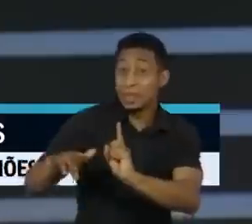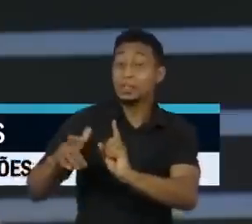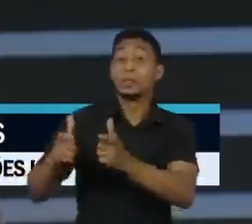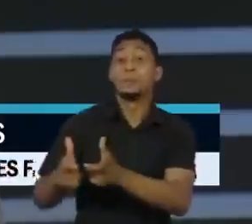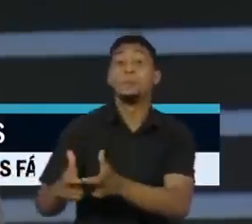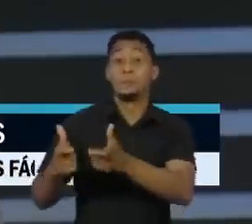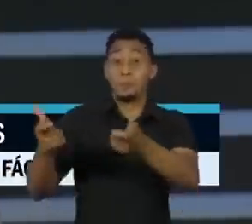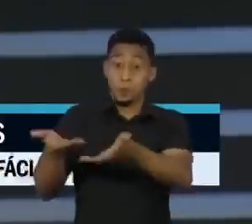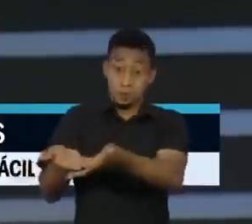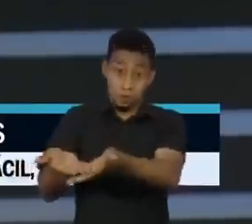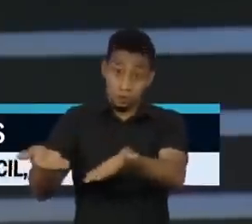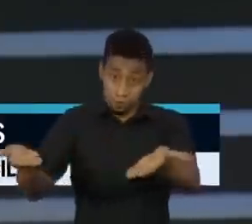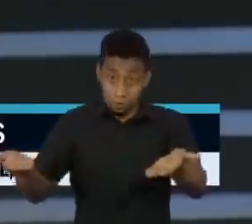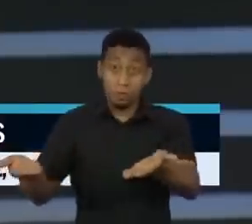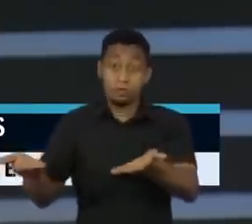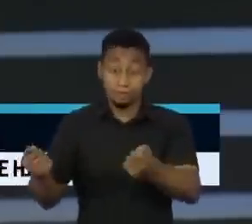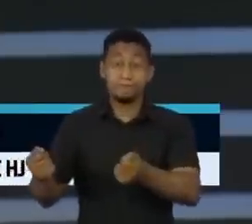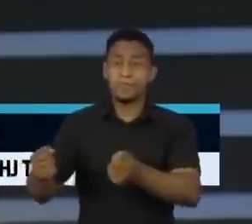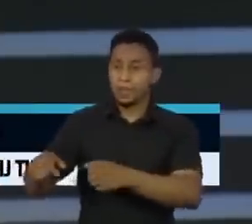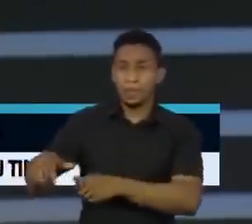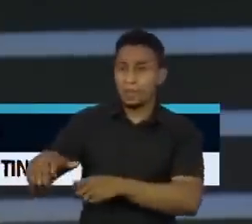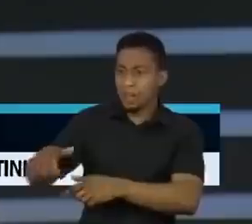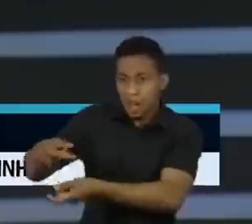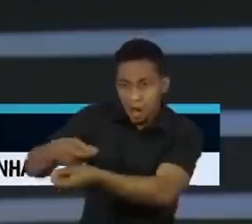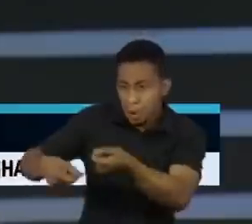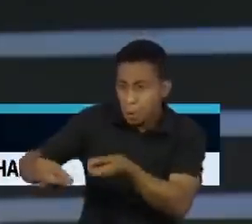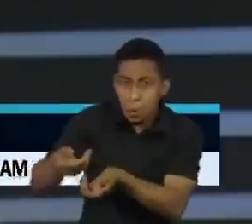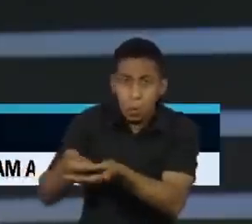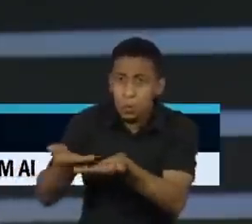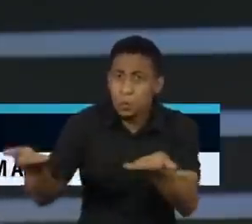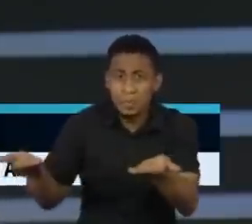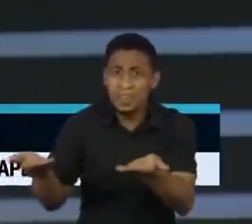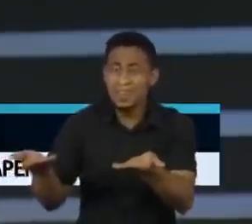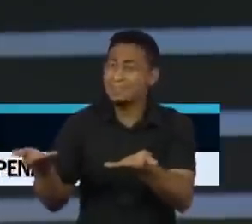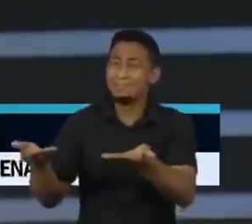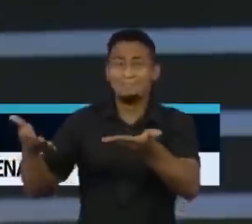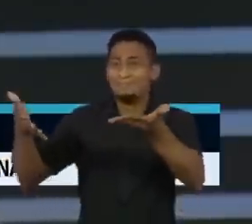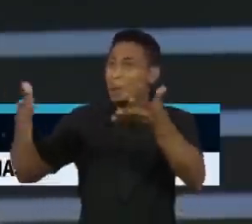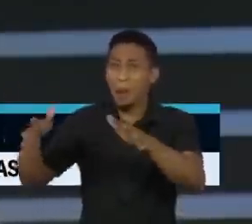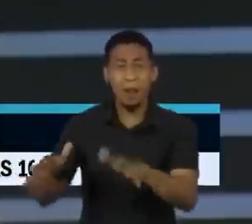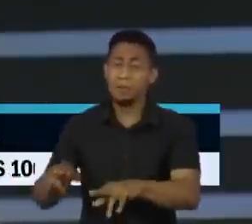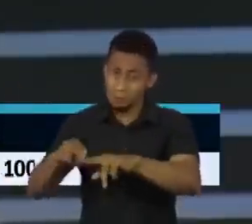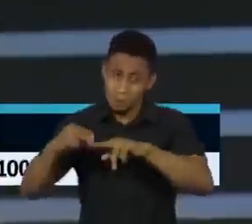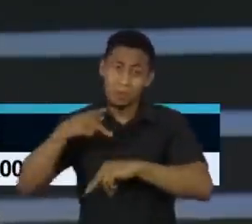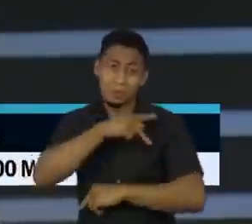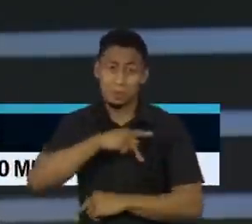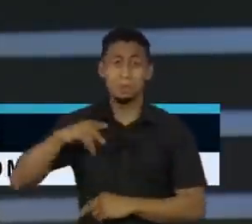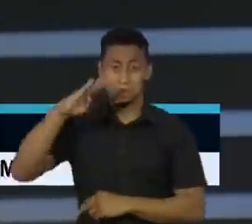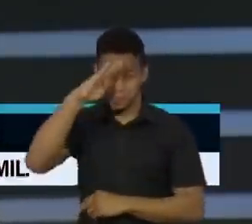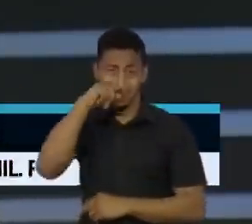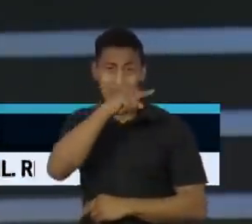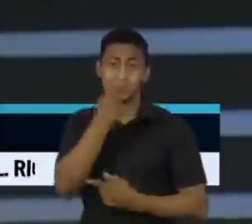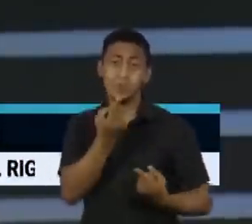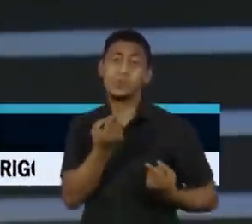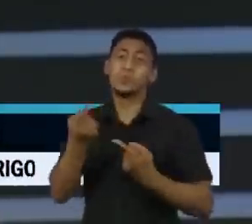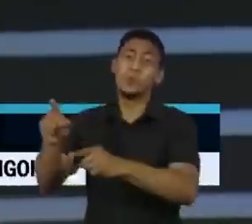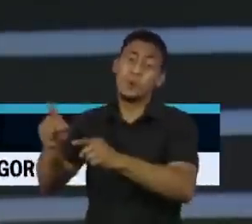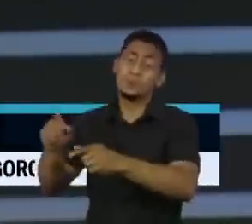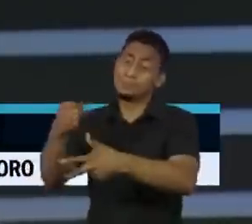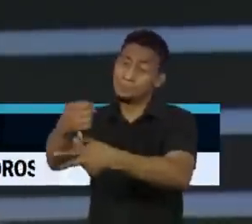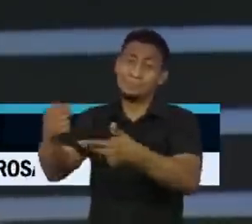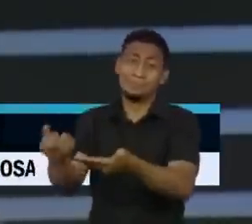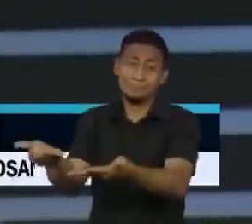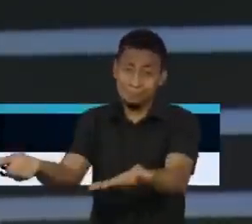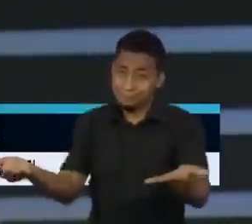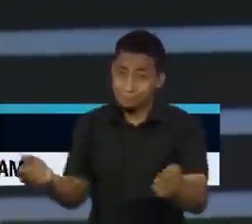Brasil é conhecido como mercado idem, porque nenhuma economia consegue ter estabilidade com um presidente que conspira contra as instituições.